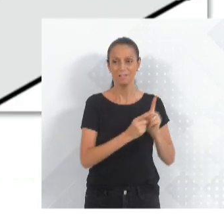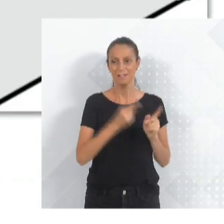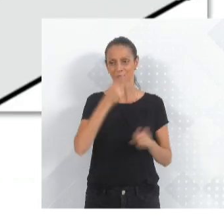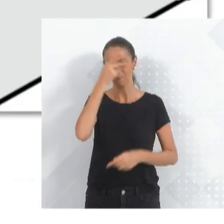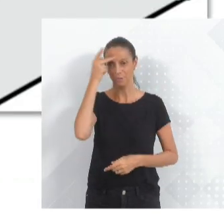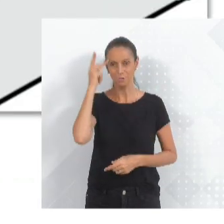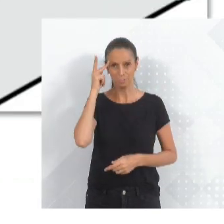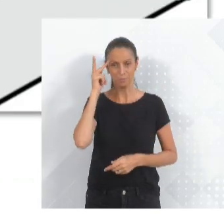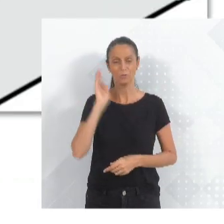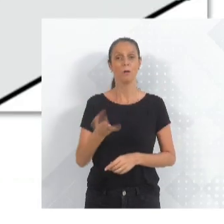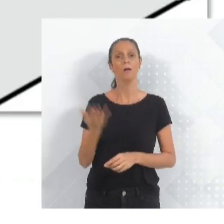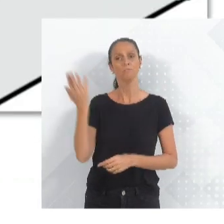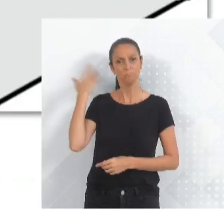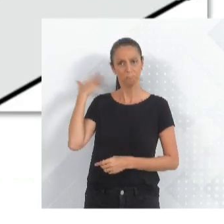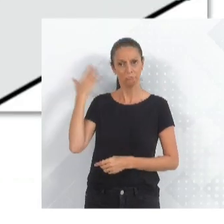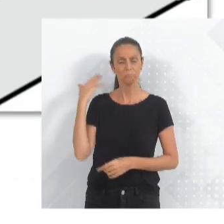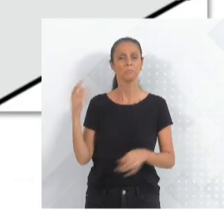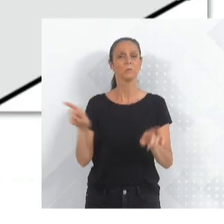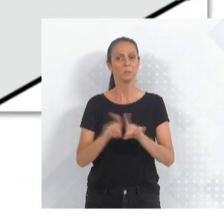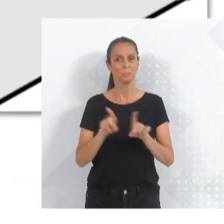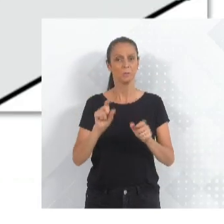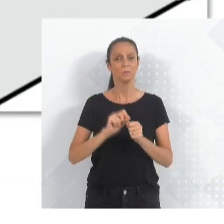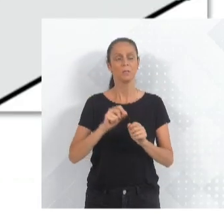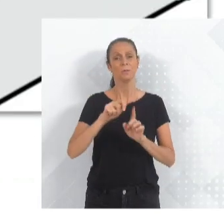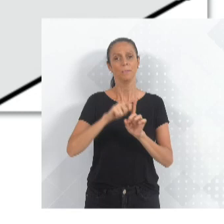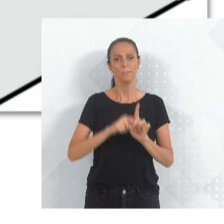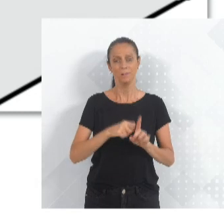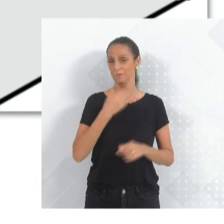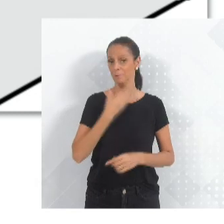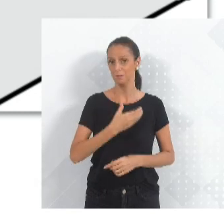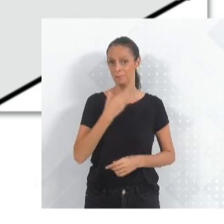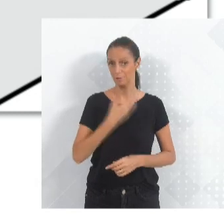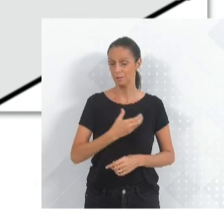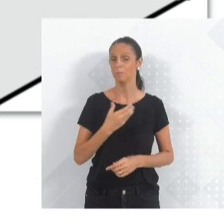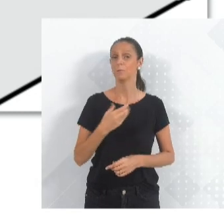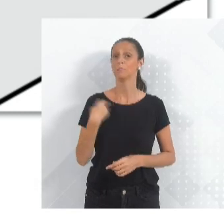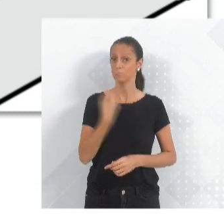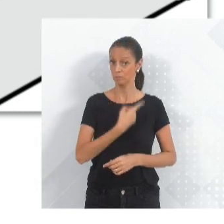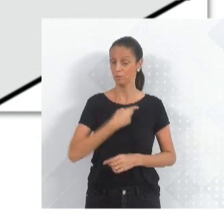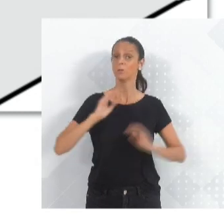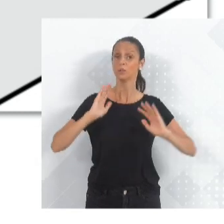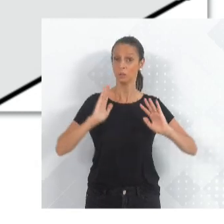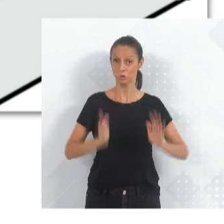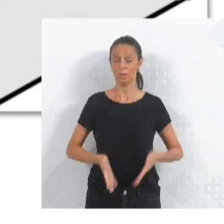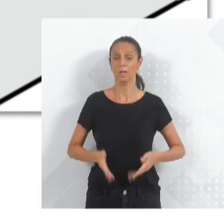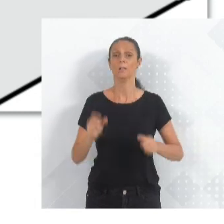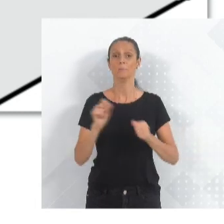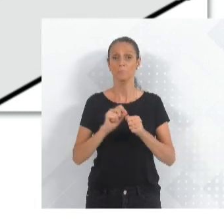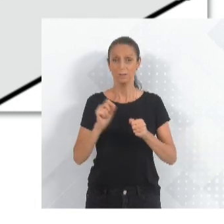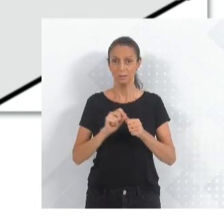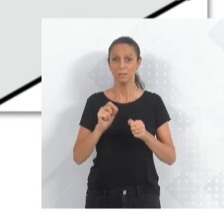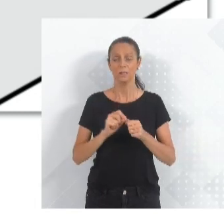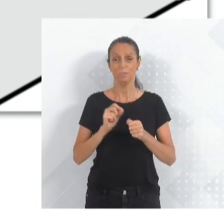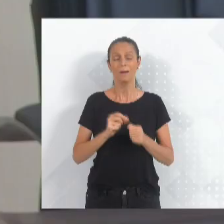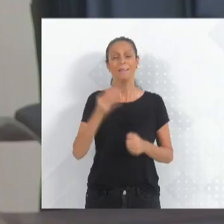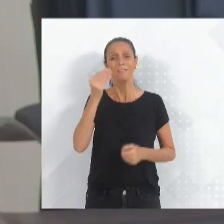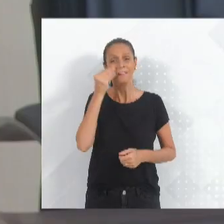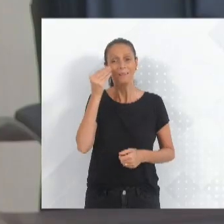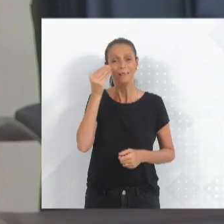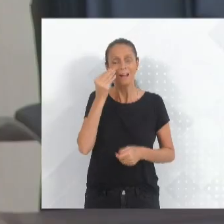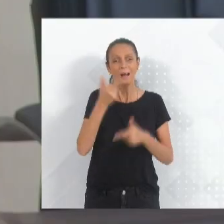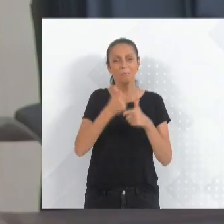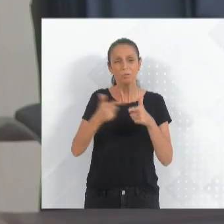a gente fez no final de dezembro, que pontualmente foi trazer um paliativo para aquela